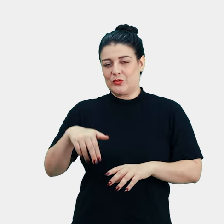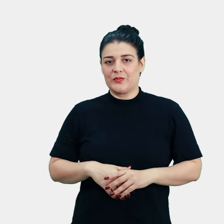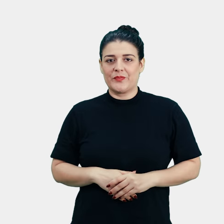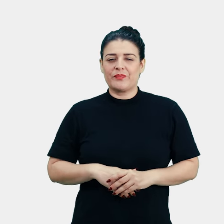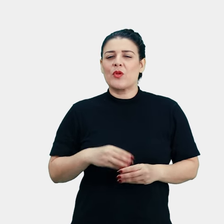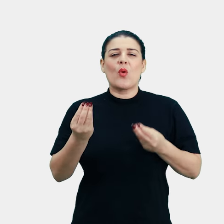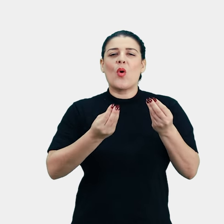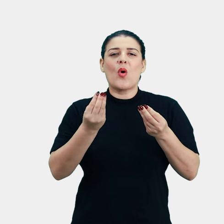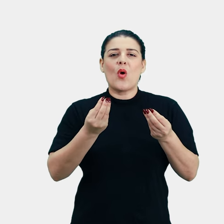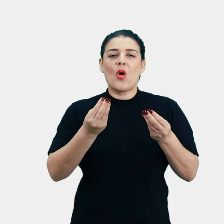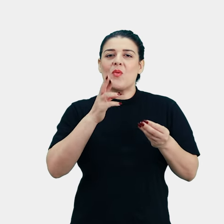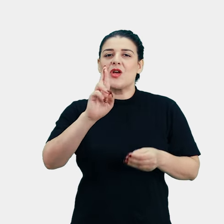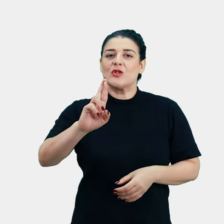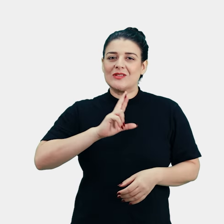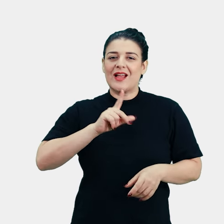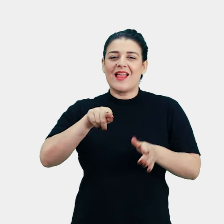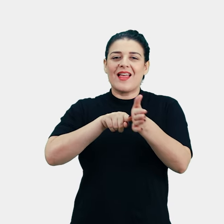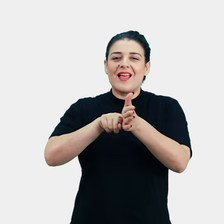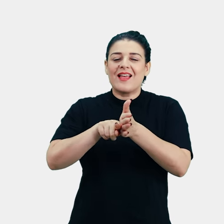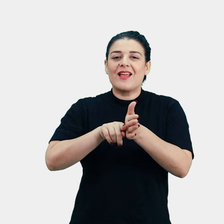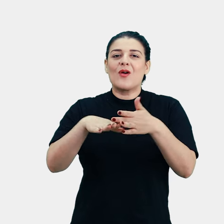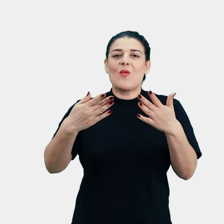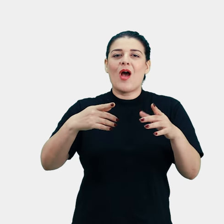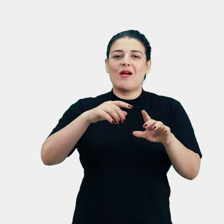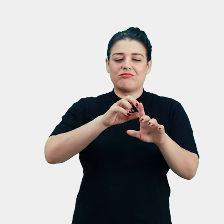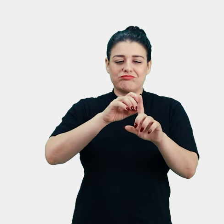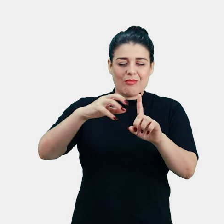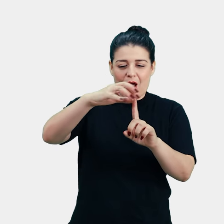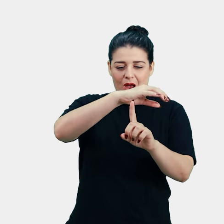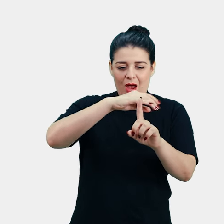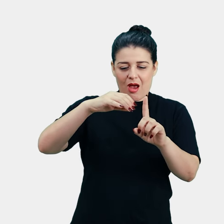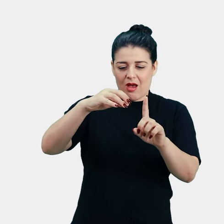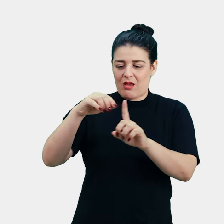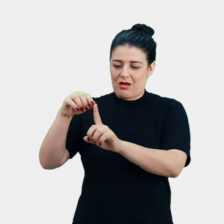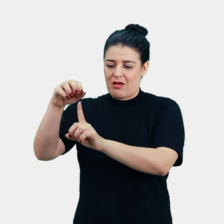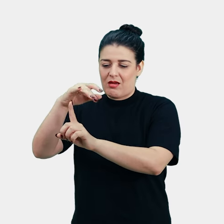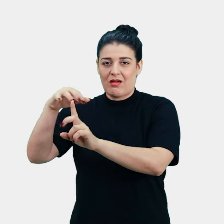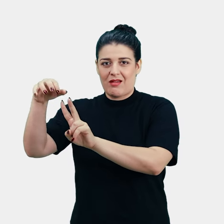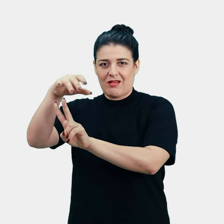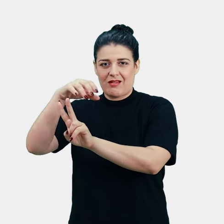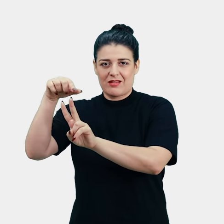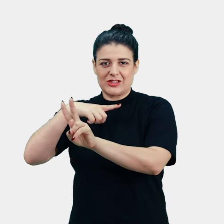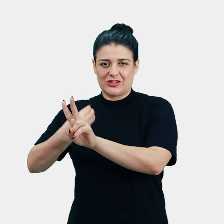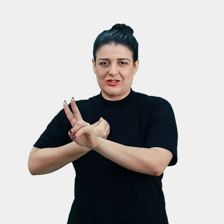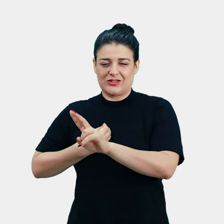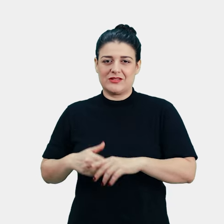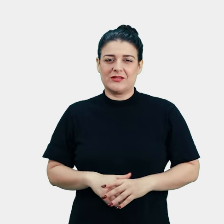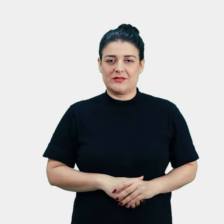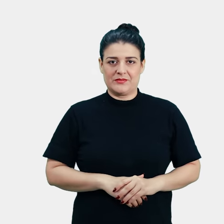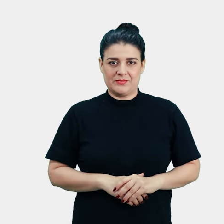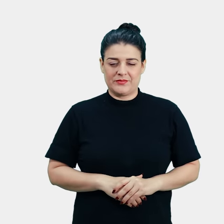são adquiridos a partir da medida das frequências, né, de oscilação nesses eletrodos externos.